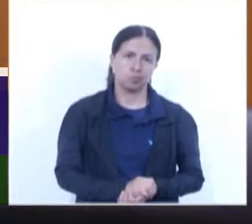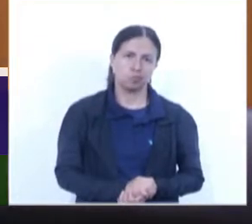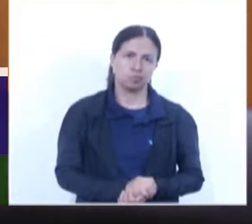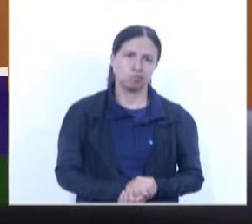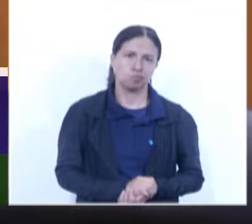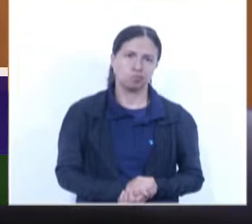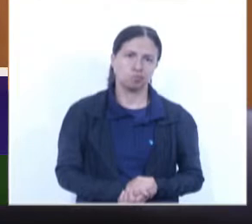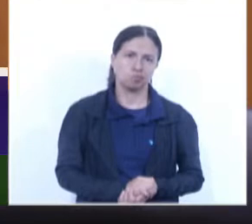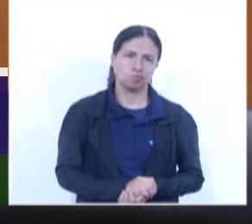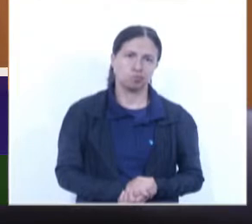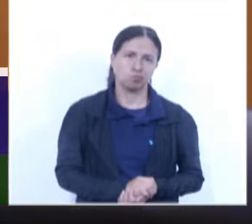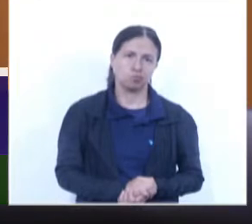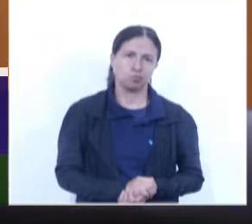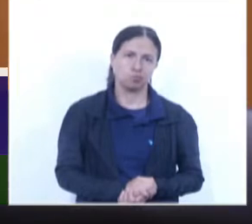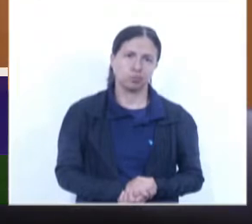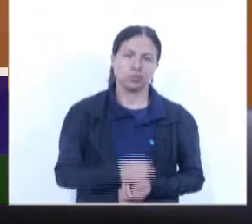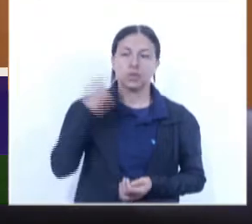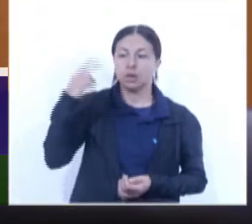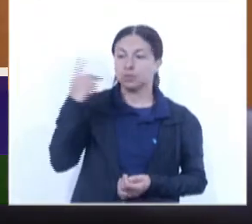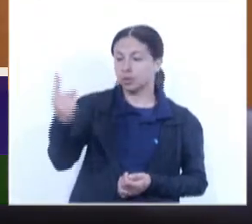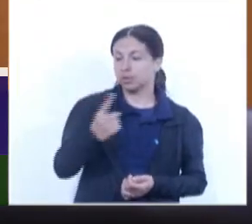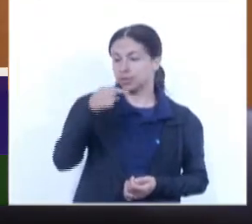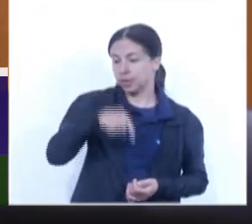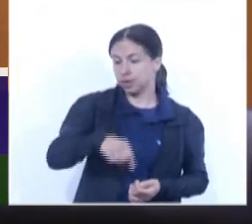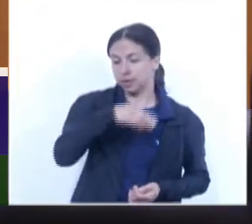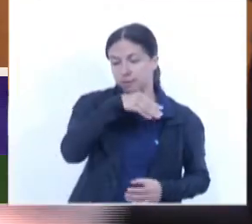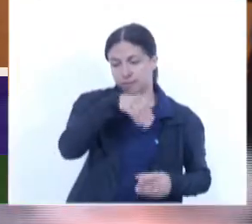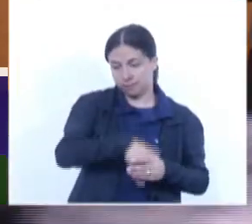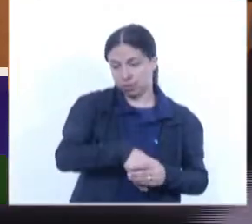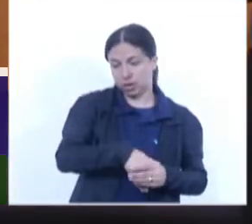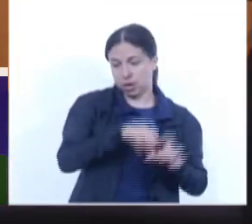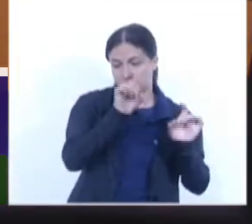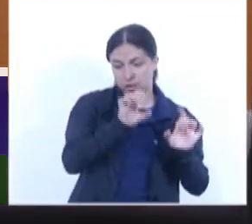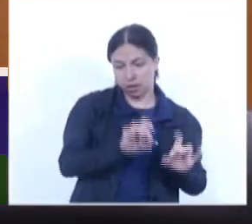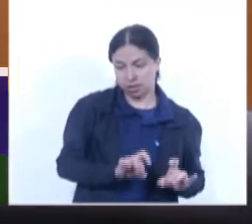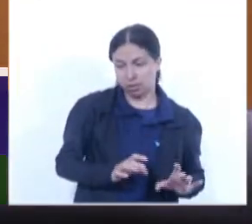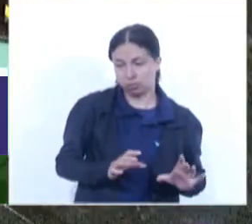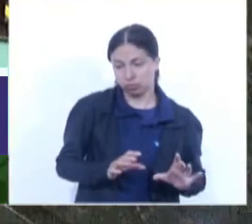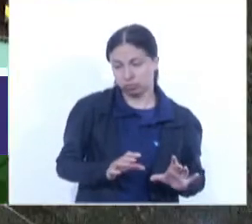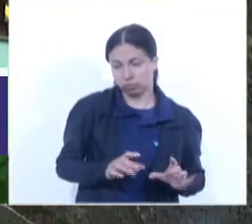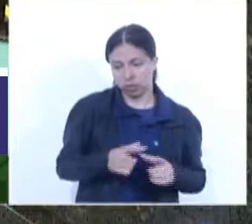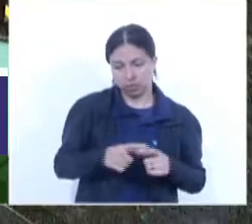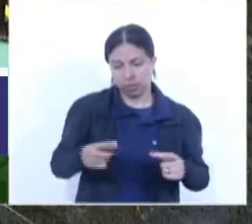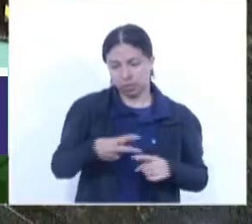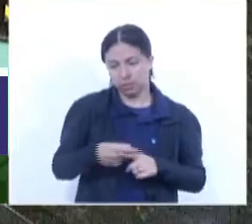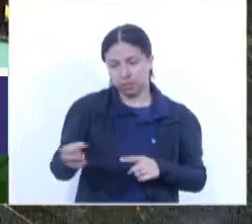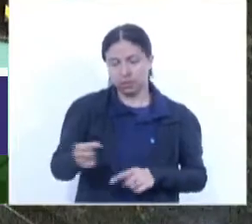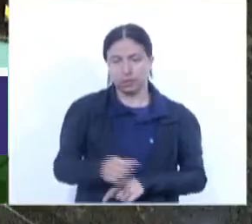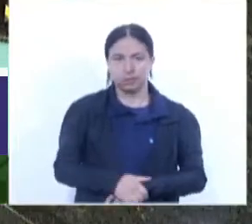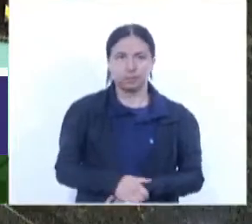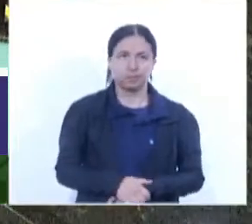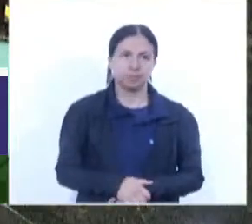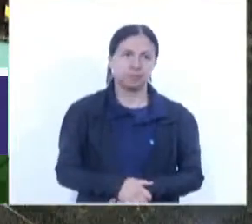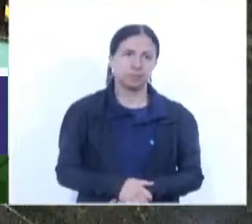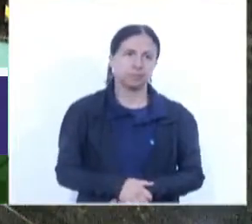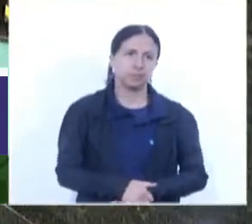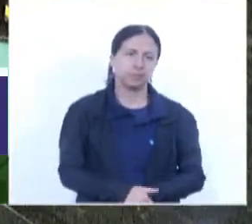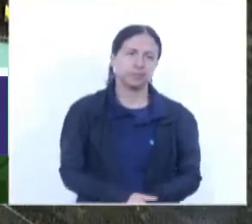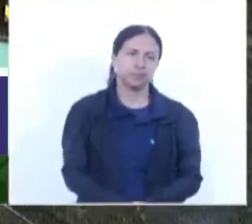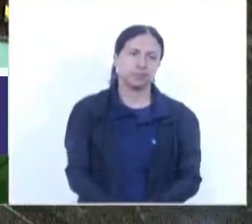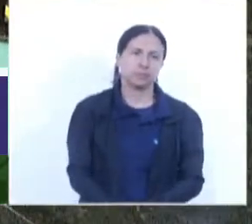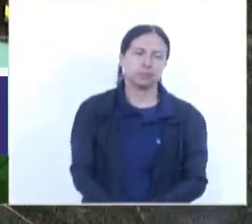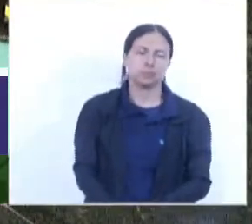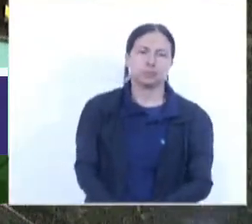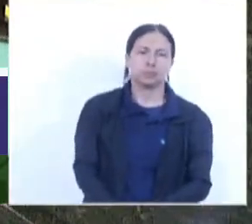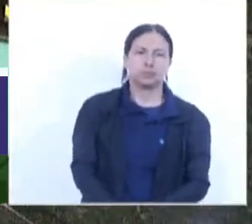e Peço aos treinadores que há dentro votação em nominal é maioria absoluta discussão do projeto